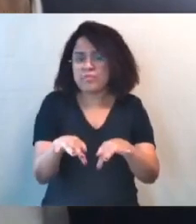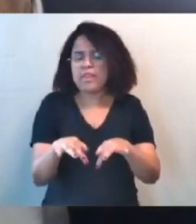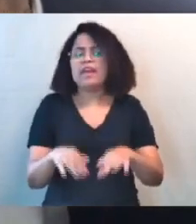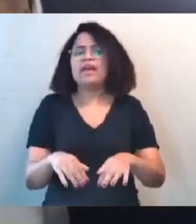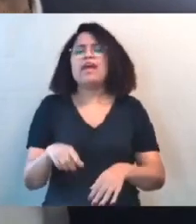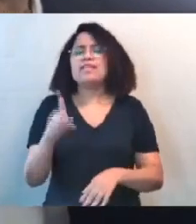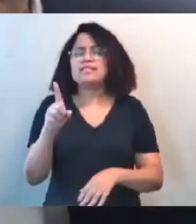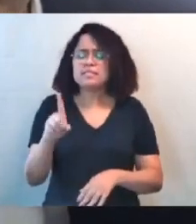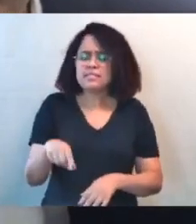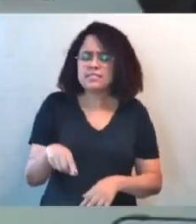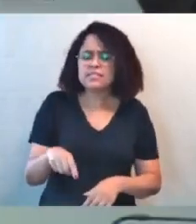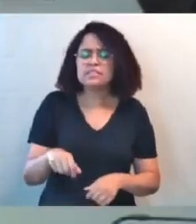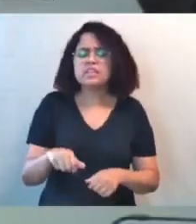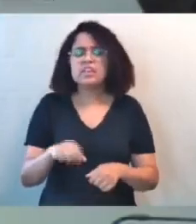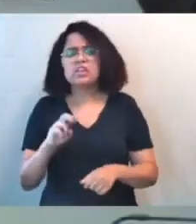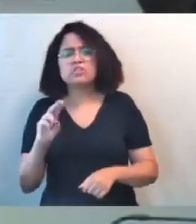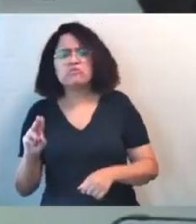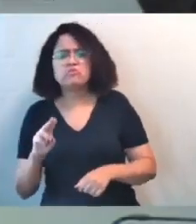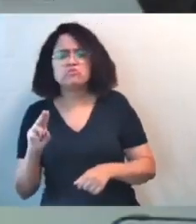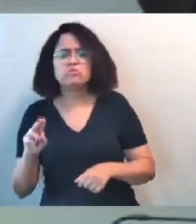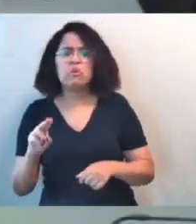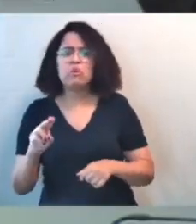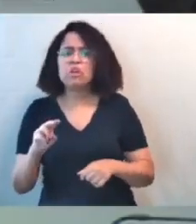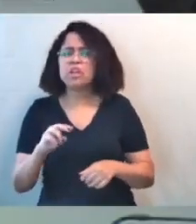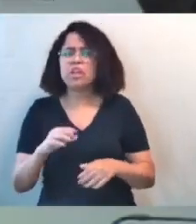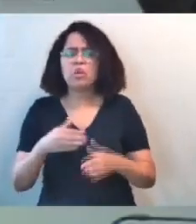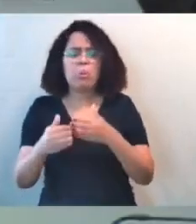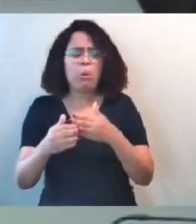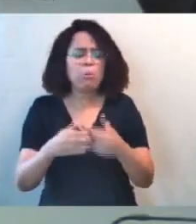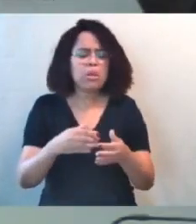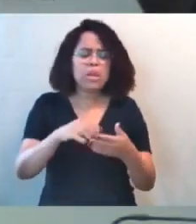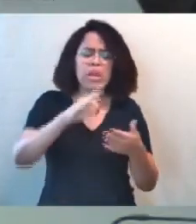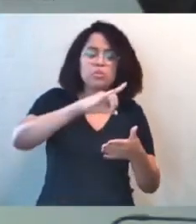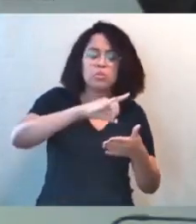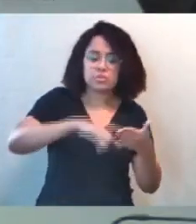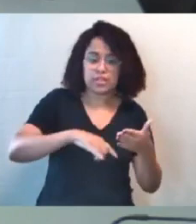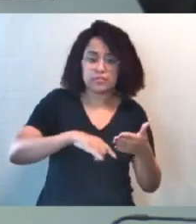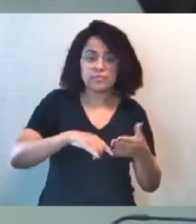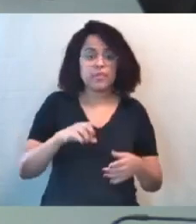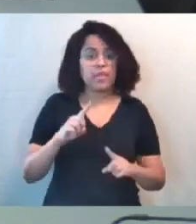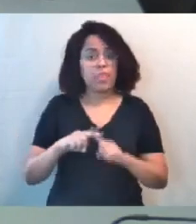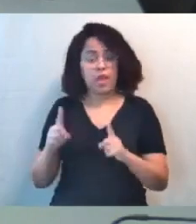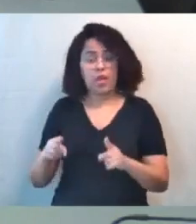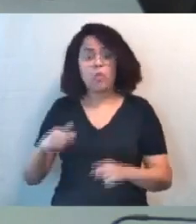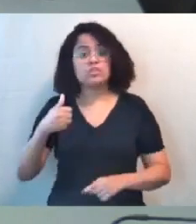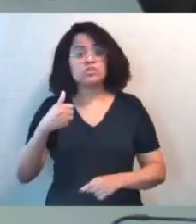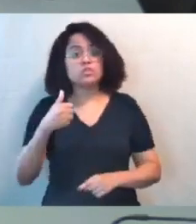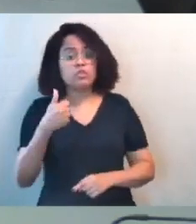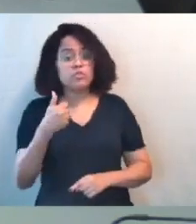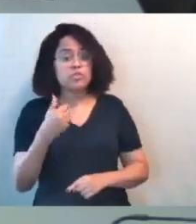qualquer contrato. Não, esse contrato fala que 10% do valor dos